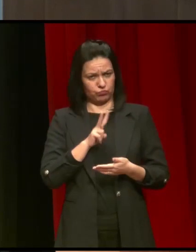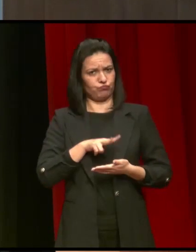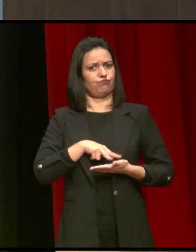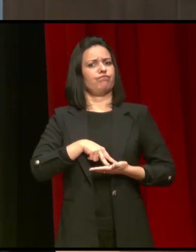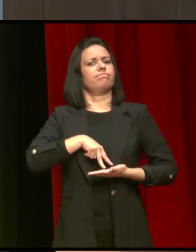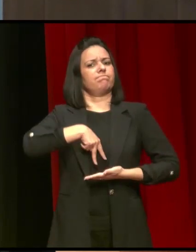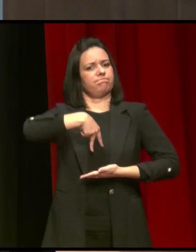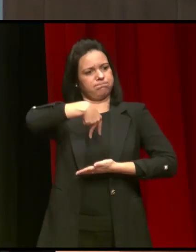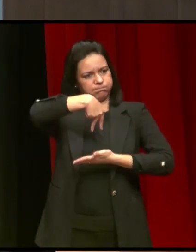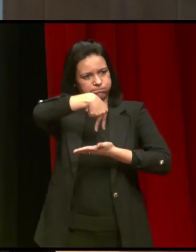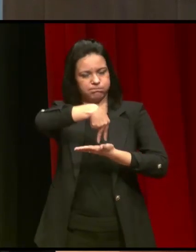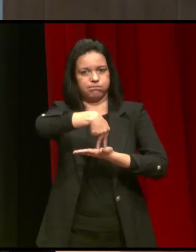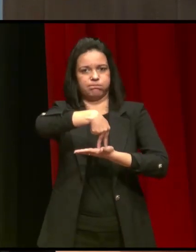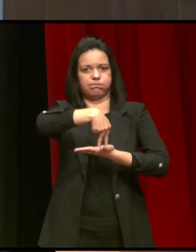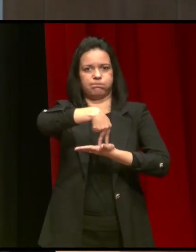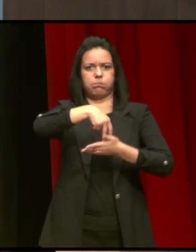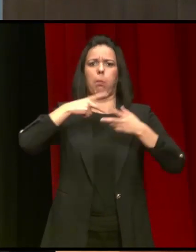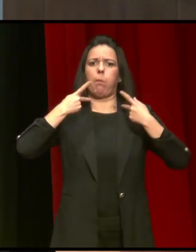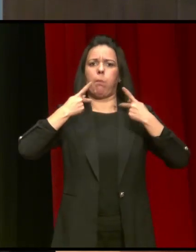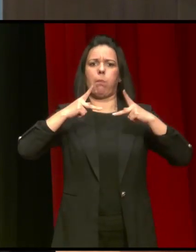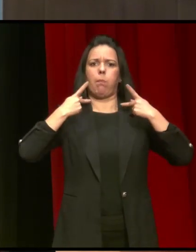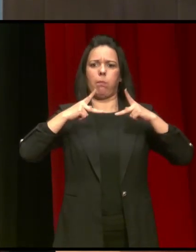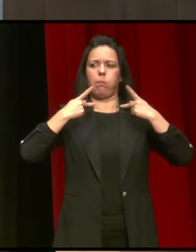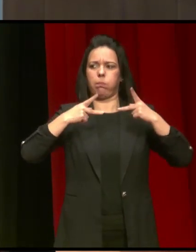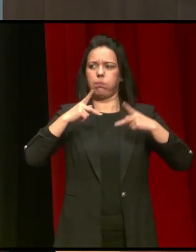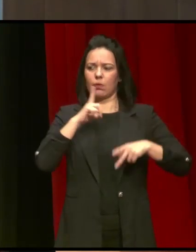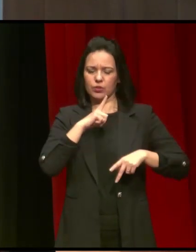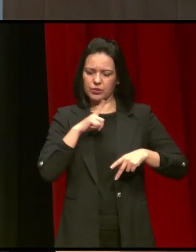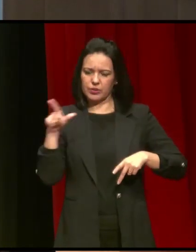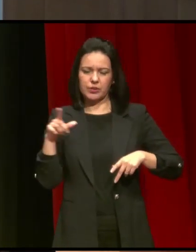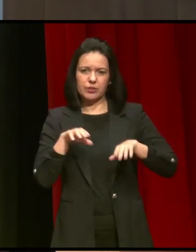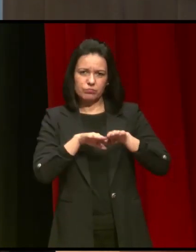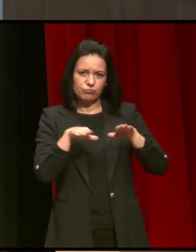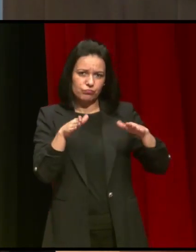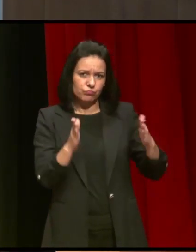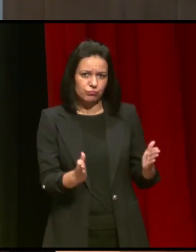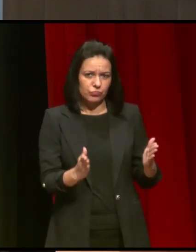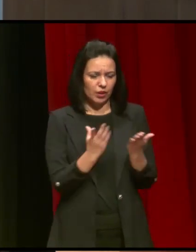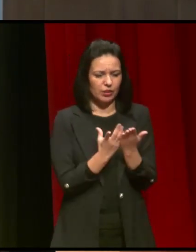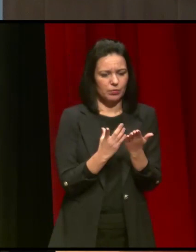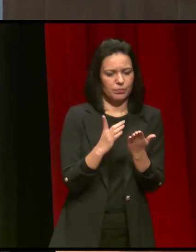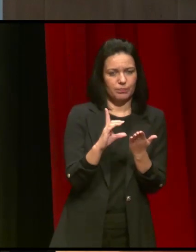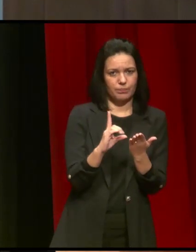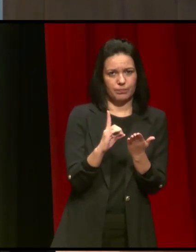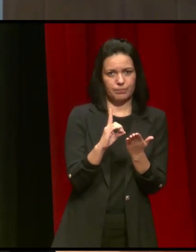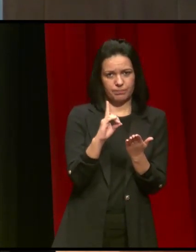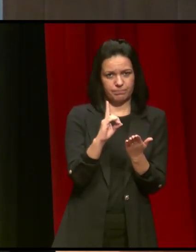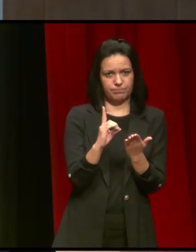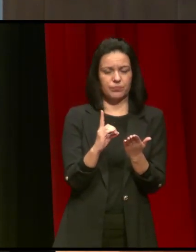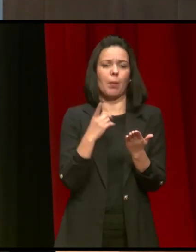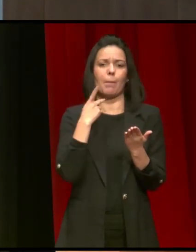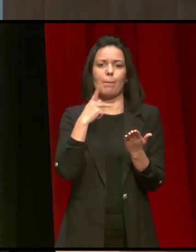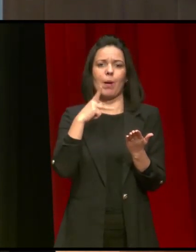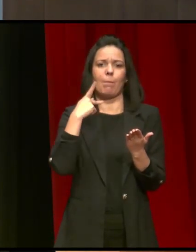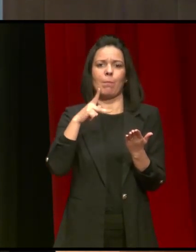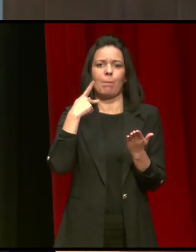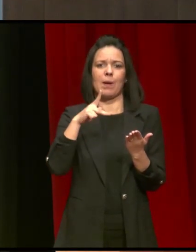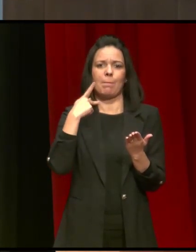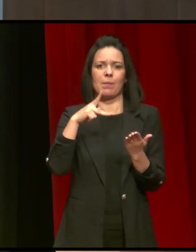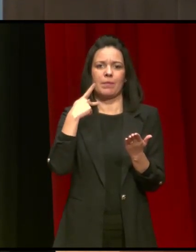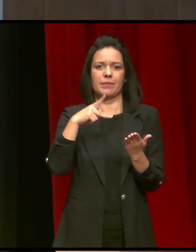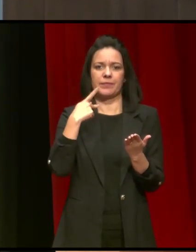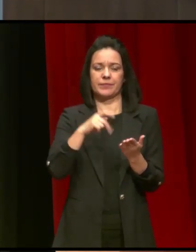pé. E ele prega. Ele tem aqui na frente um púlpitozinho, tem a Bíblia, e ele prega.